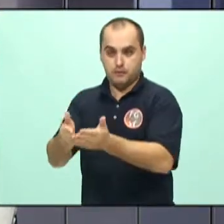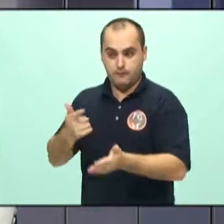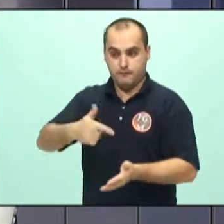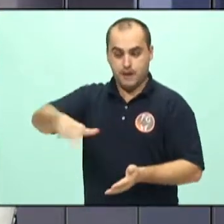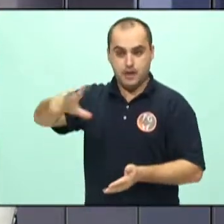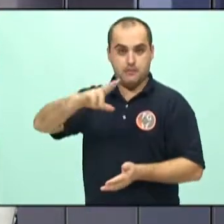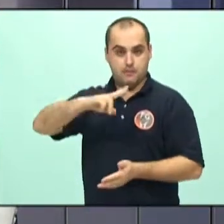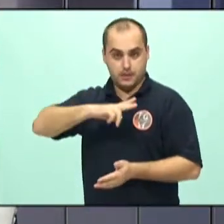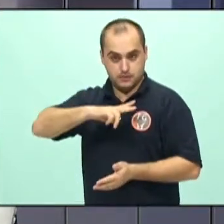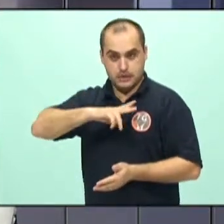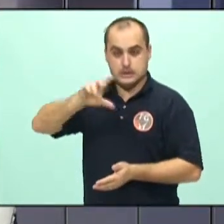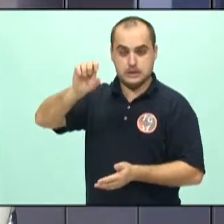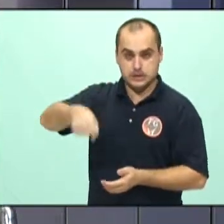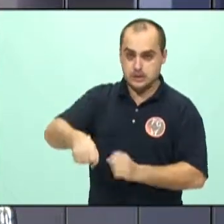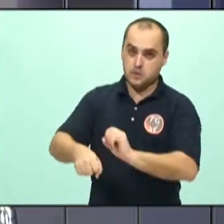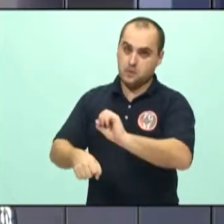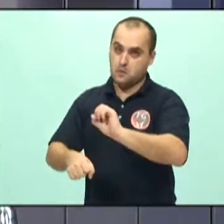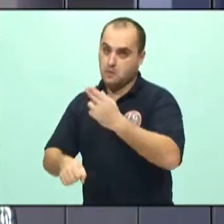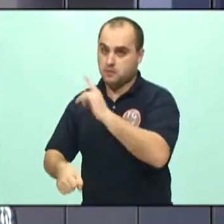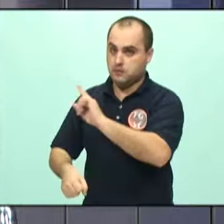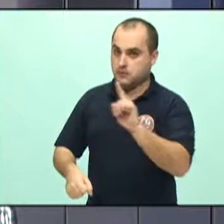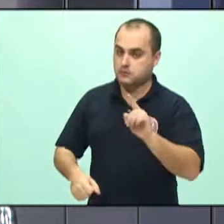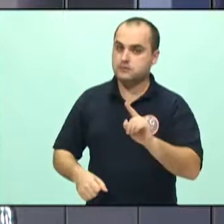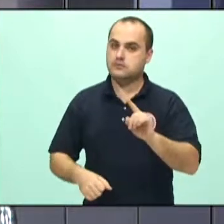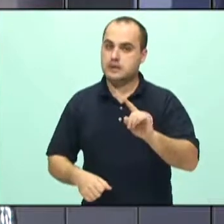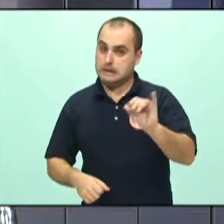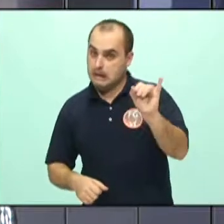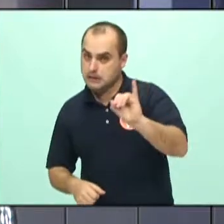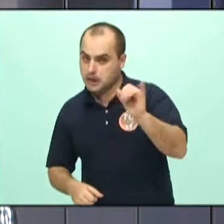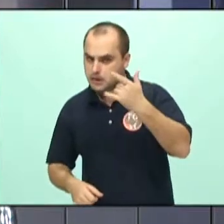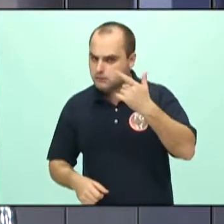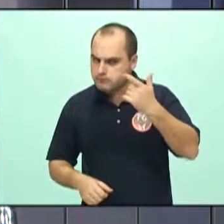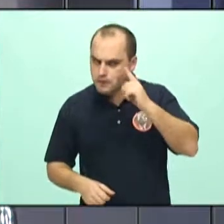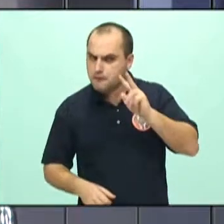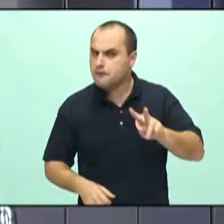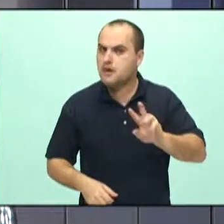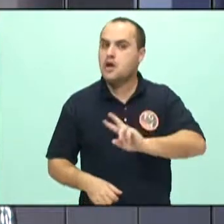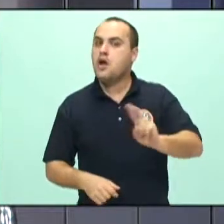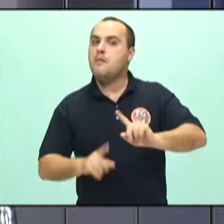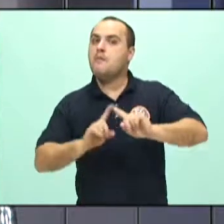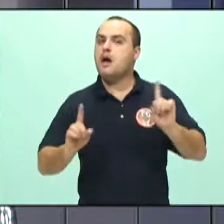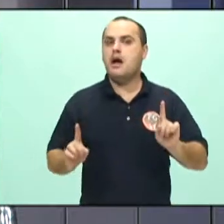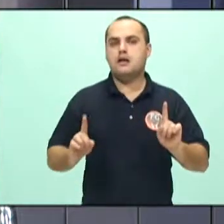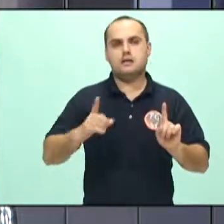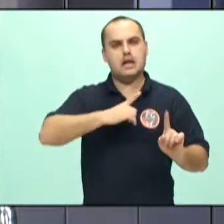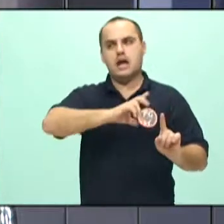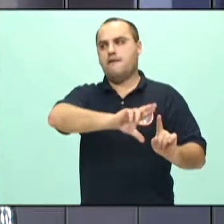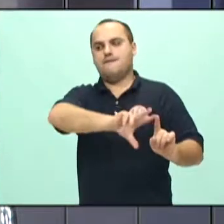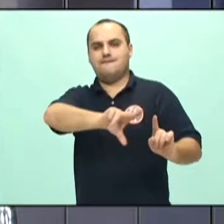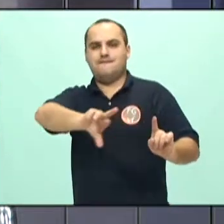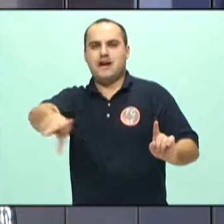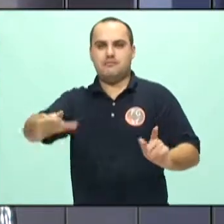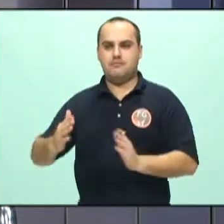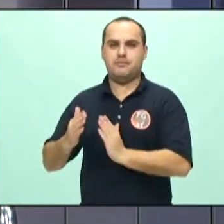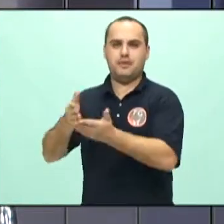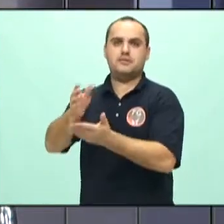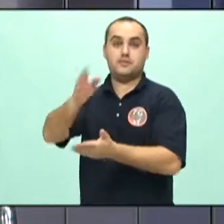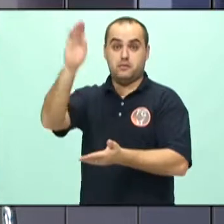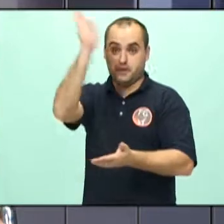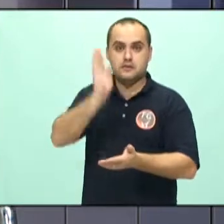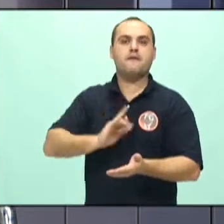Itajaí, mas muitos portos a nível nacional existe a perspectiva de privatização. Nós já fizemos uma audiência pública onde nós comentamos que precisam ser